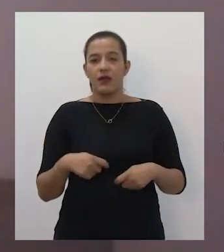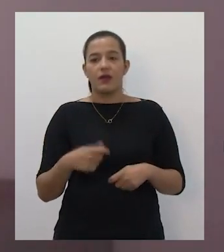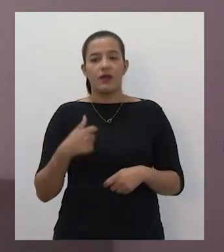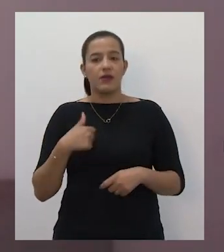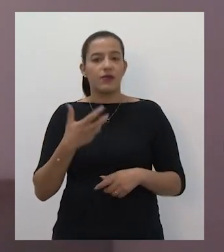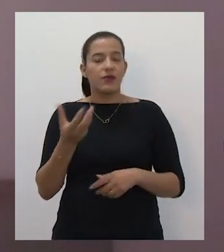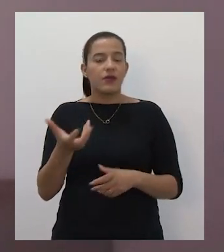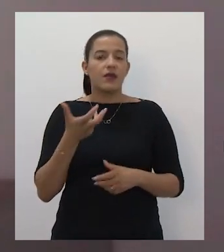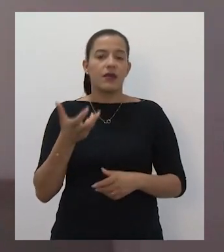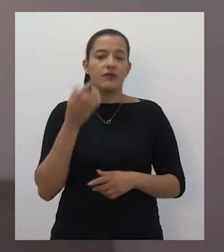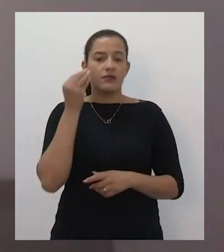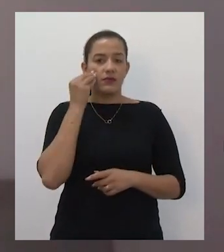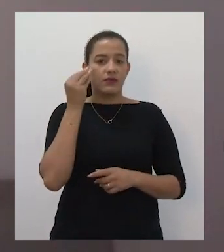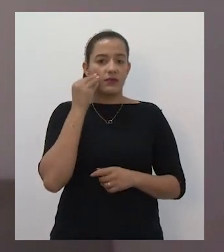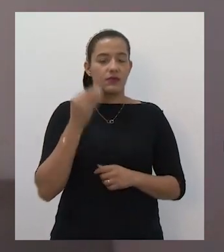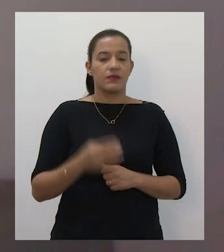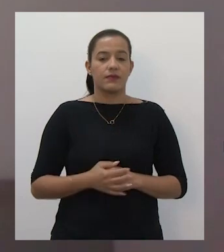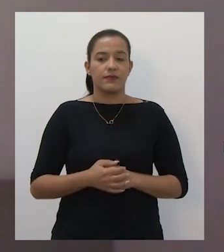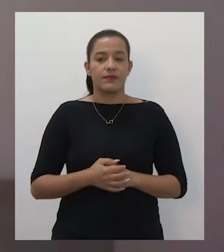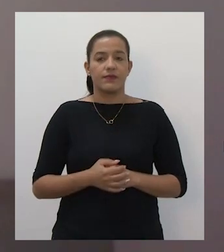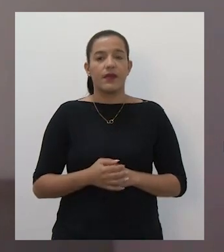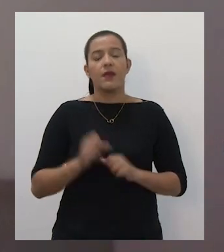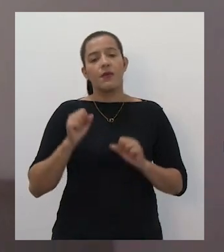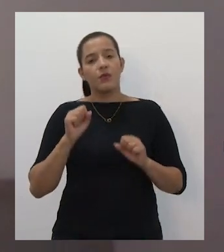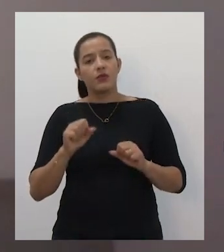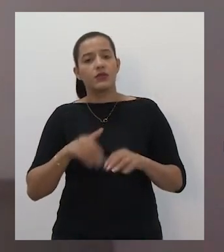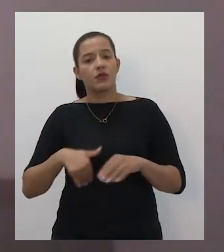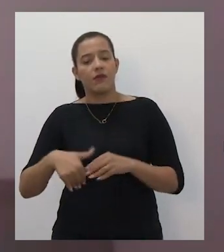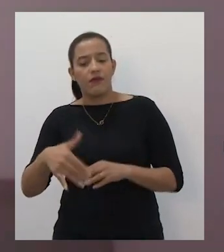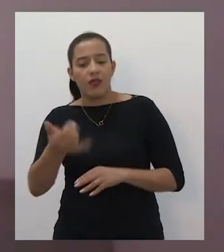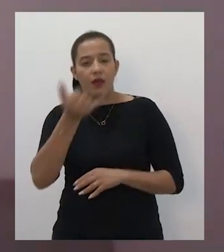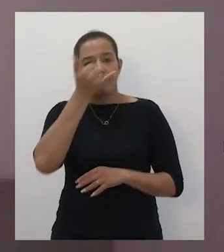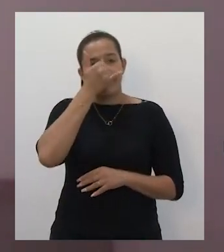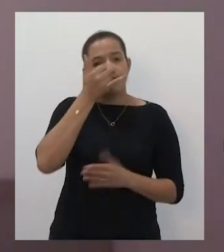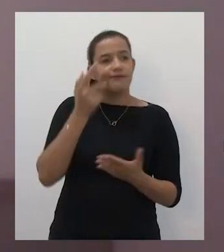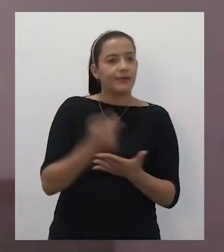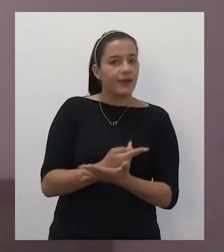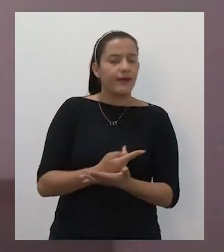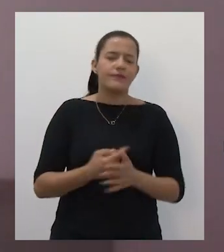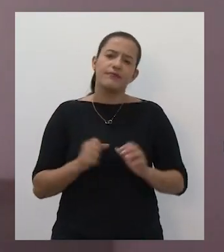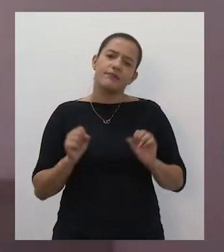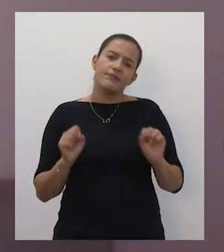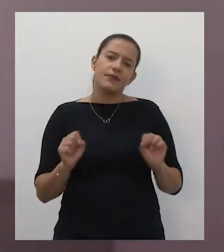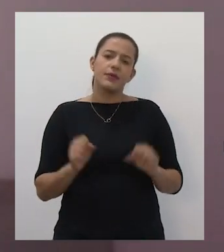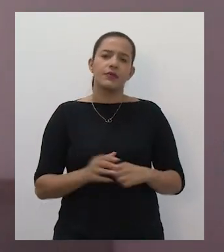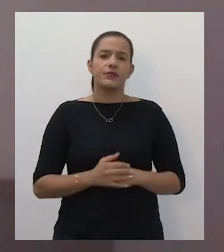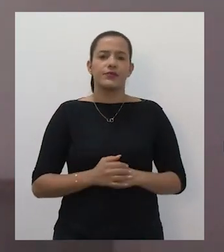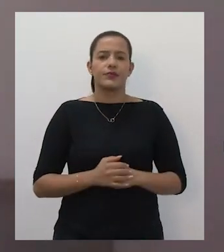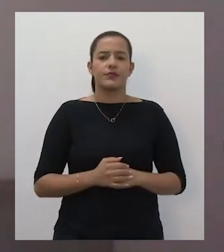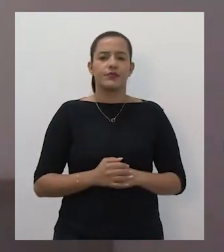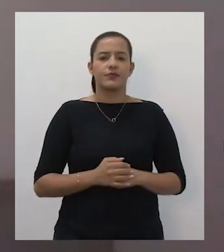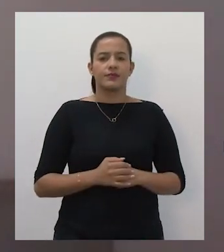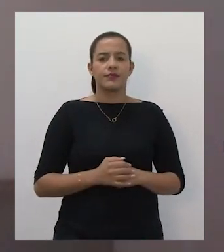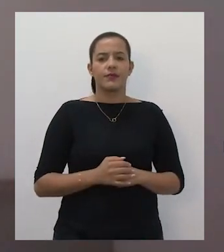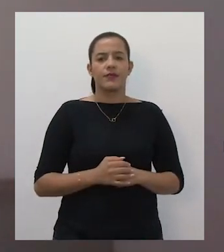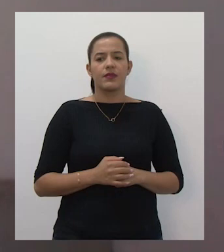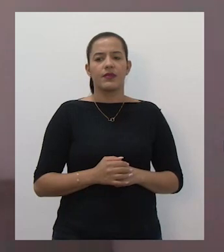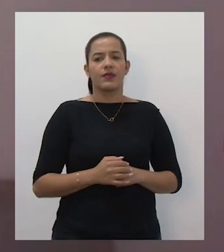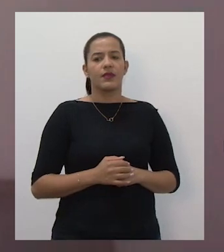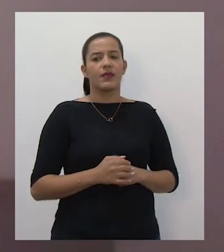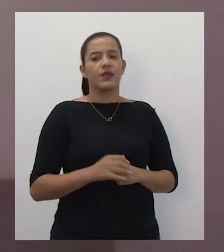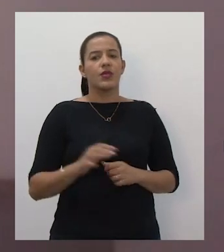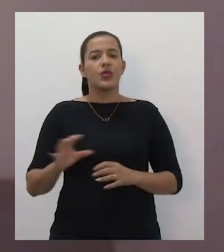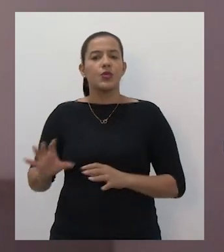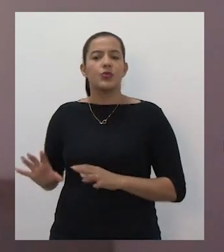quero tentar. Pode ser que eu erre aqui, é bem provável. Eu gostaria muito de trazer todos